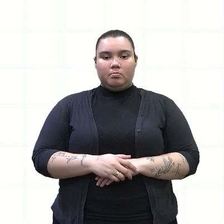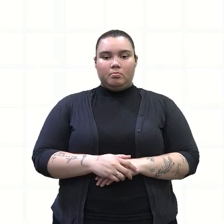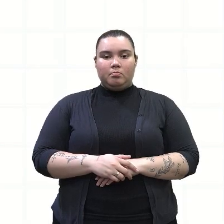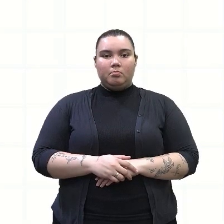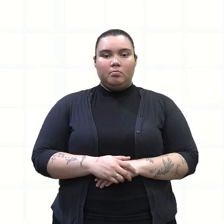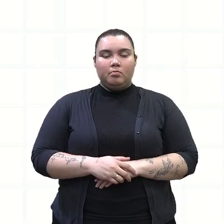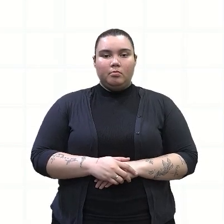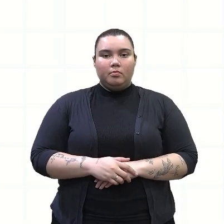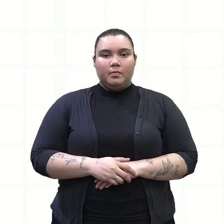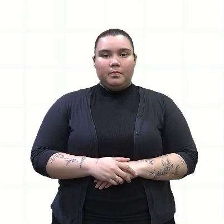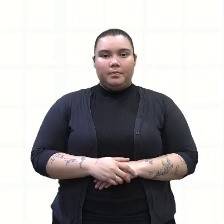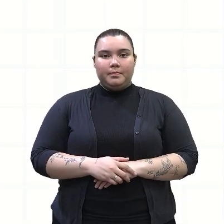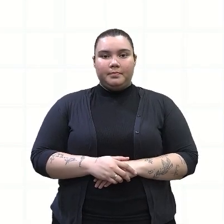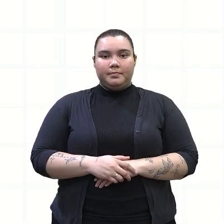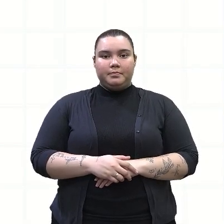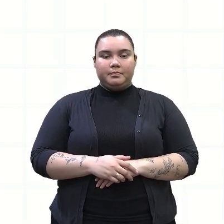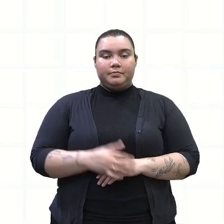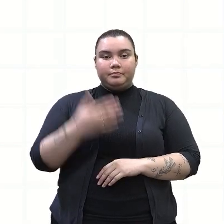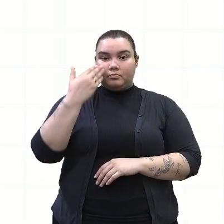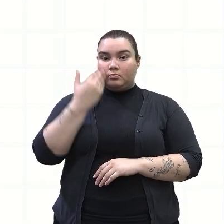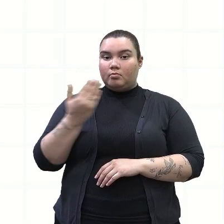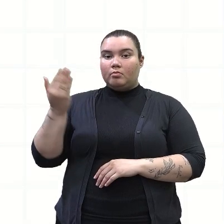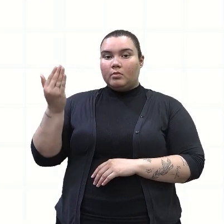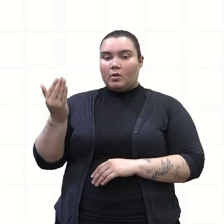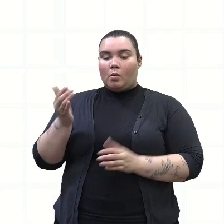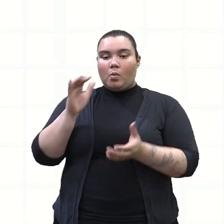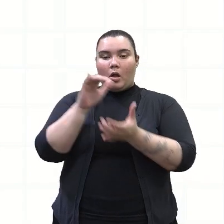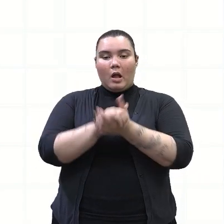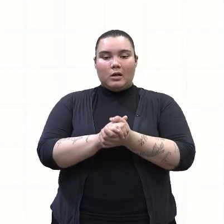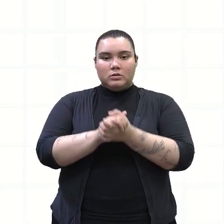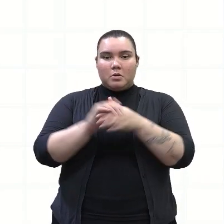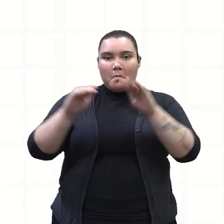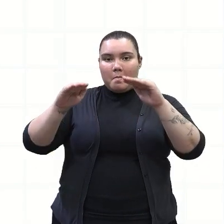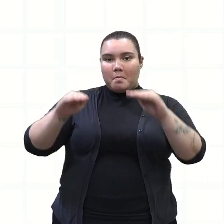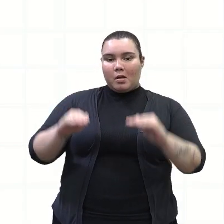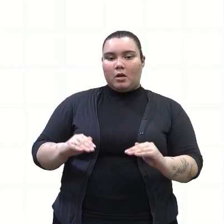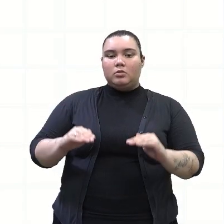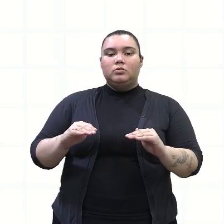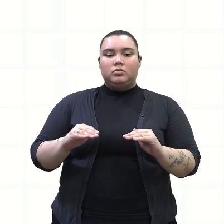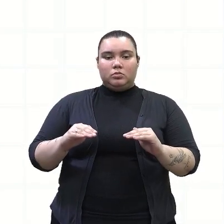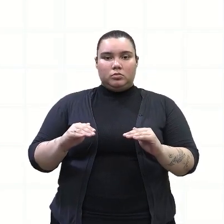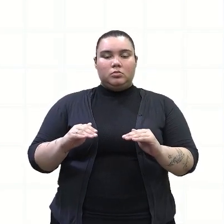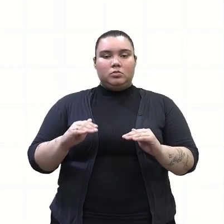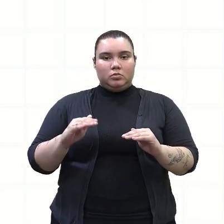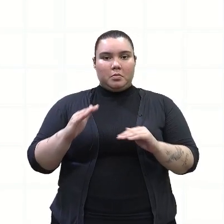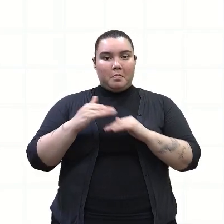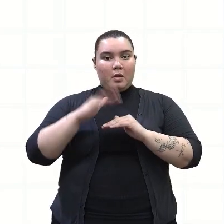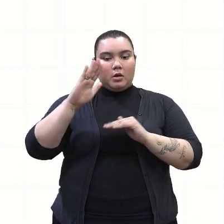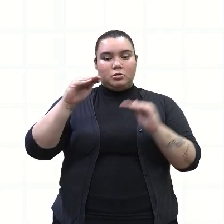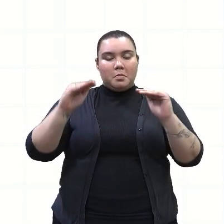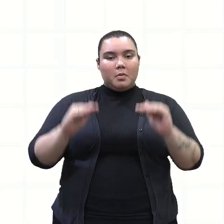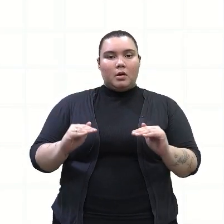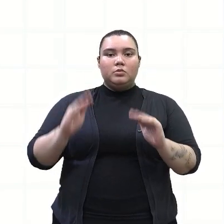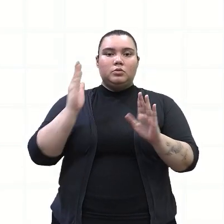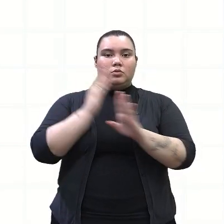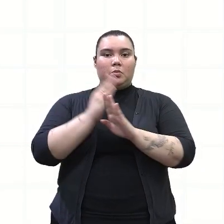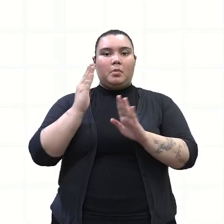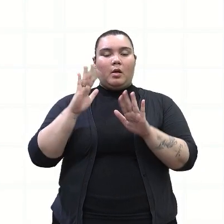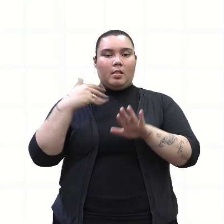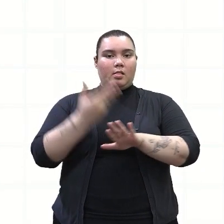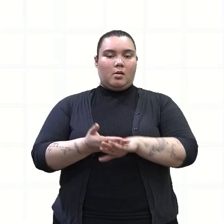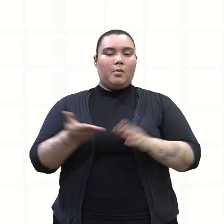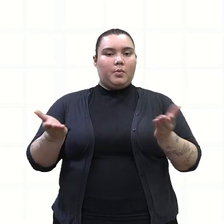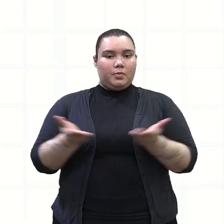married couple, né? O casal mais baixo, né? E até agora que foi medido,